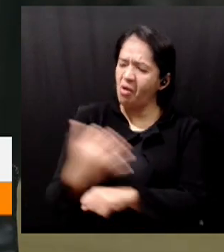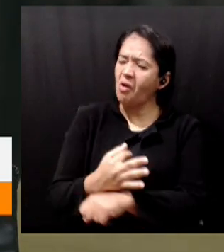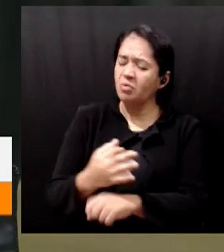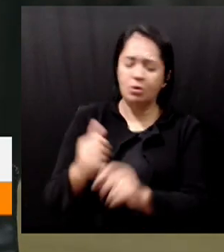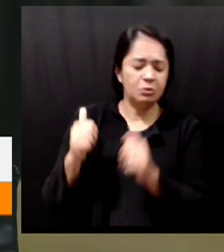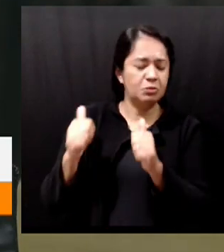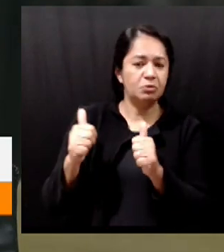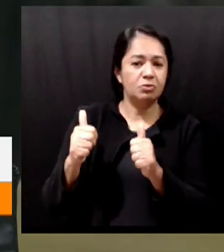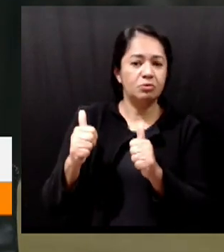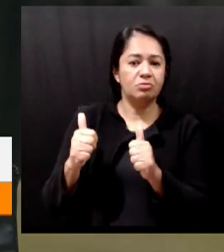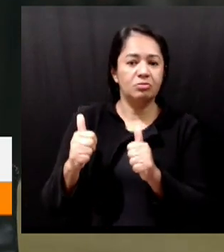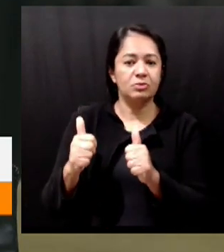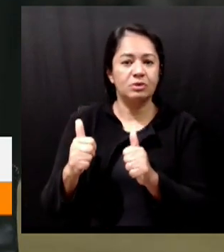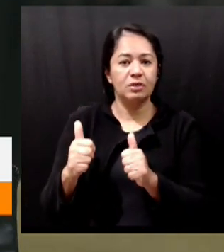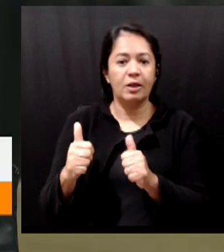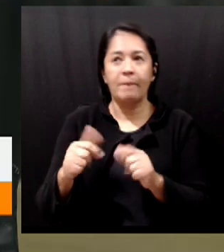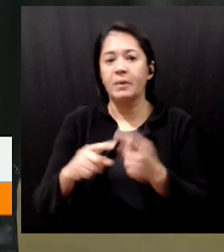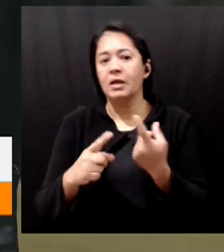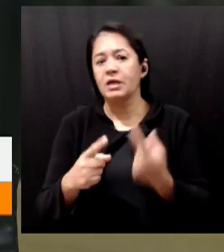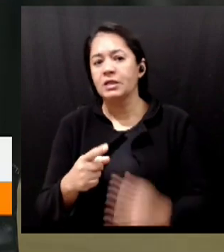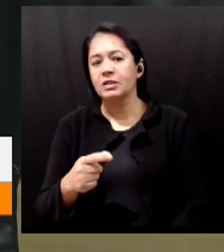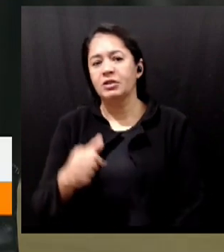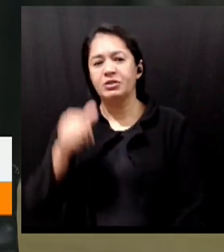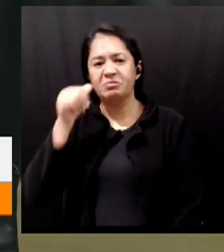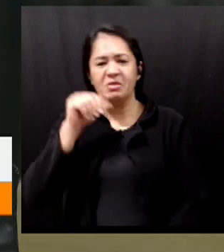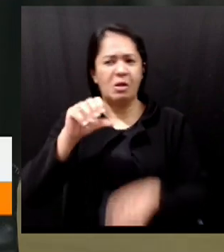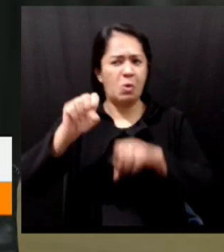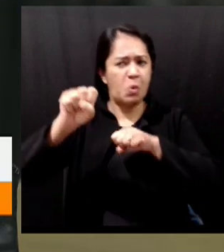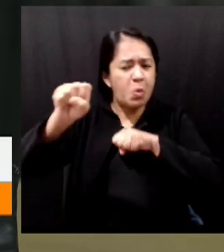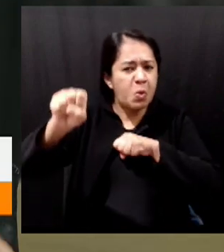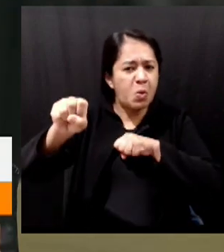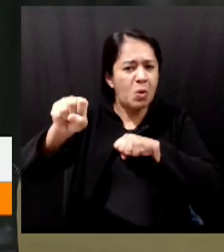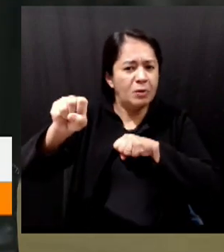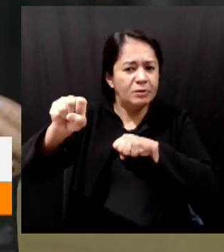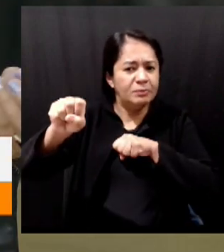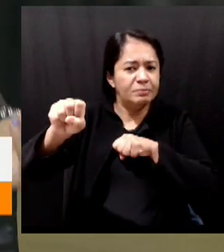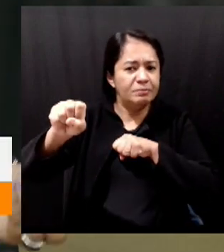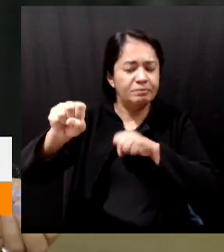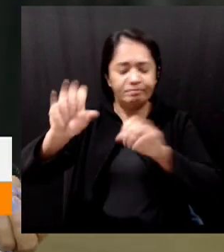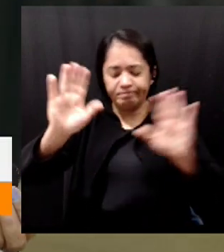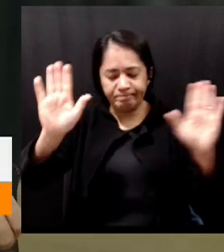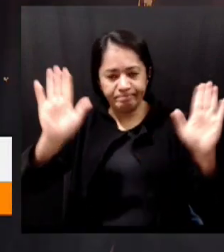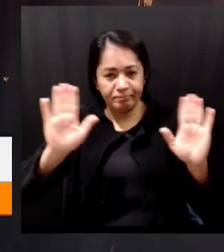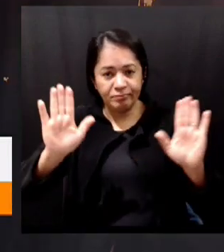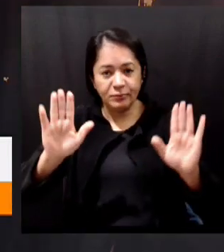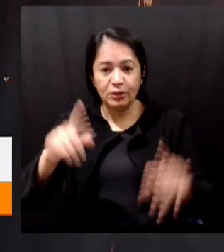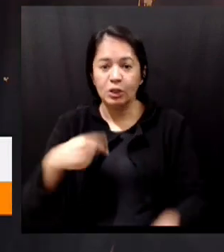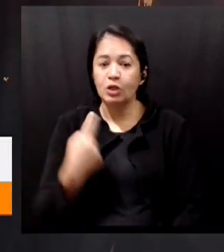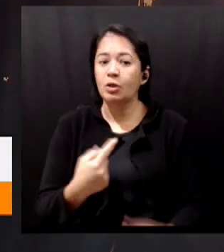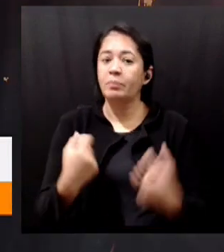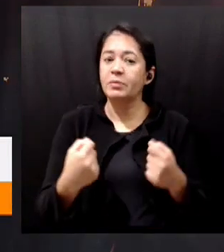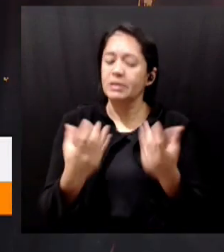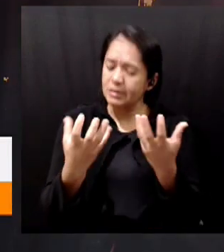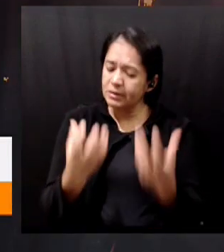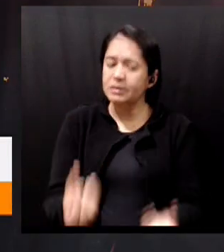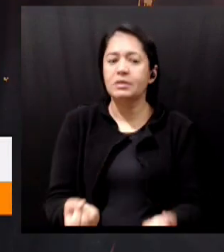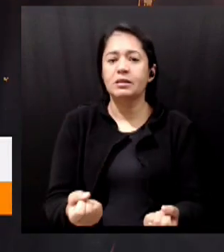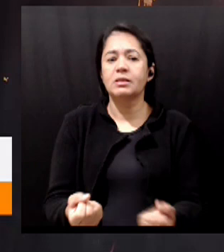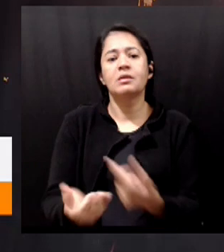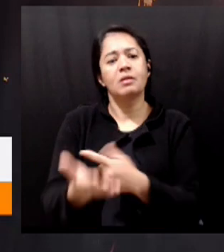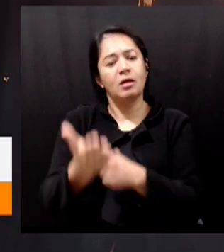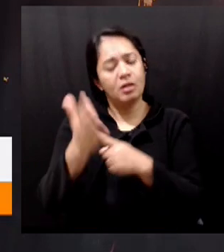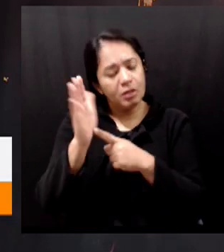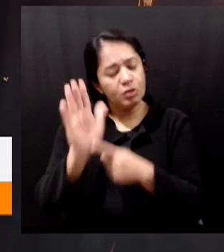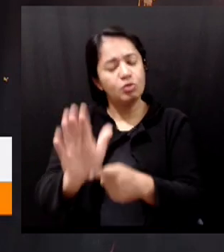Mulher Maravilha já não tá mais com nada, o negócio é a gente aceitar a ajuda, né, aí vem a dificuldade,